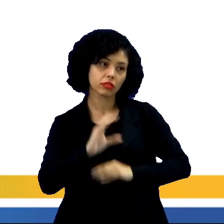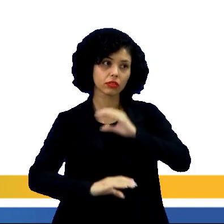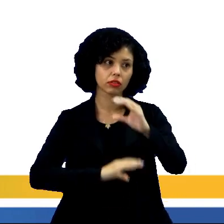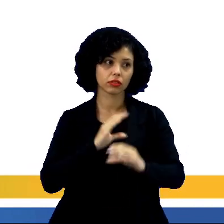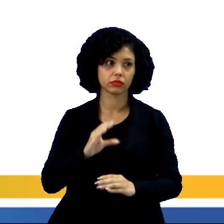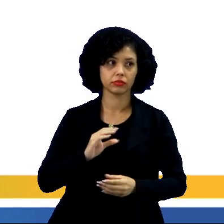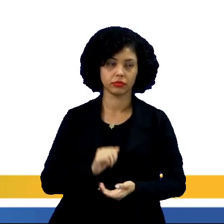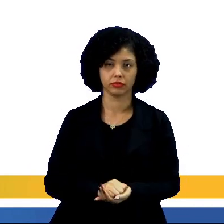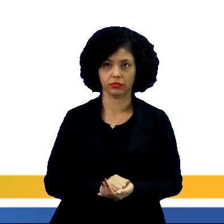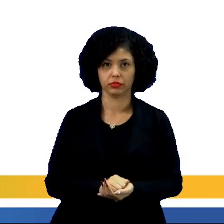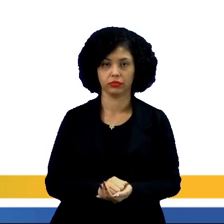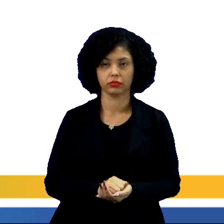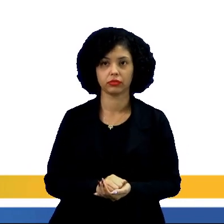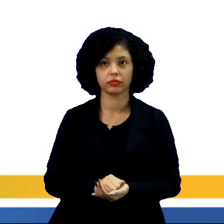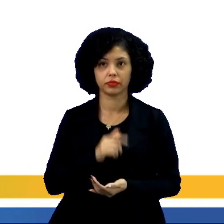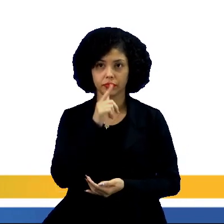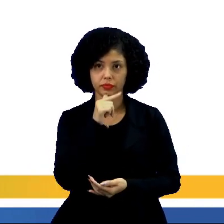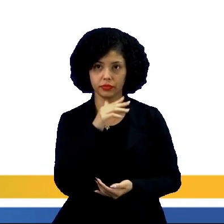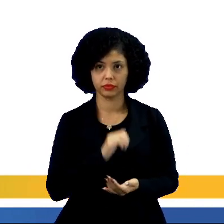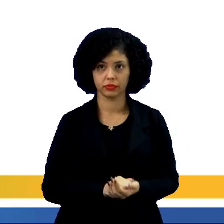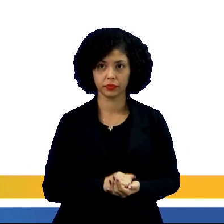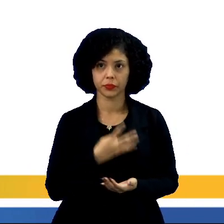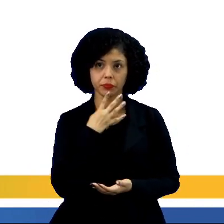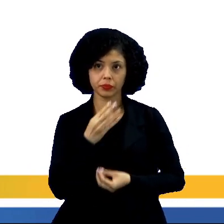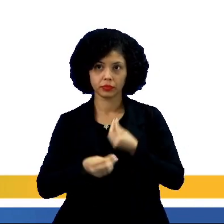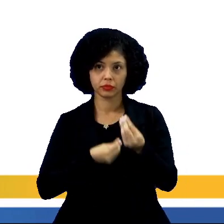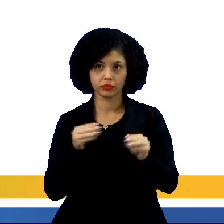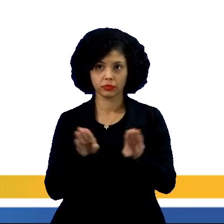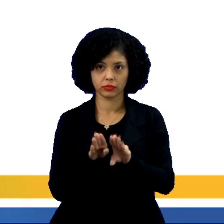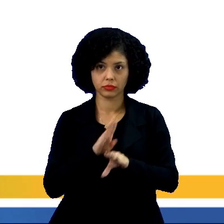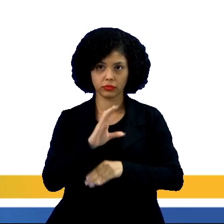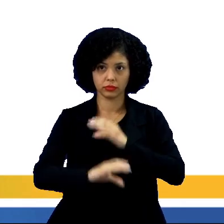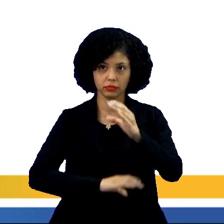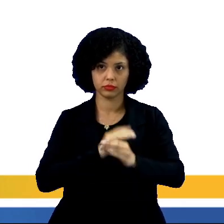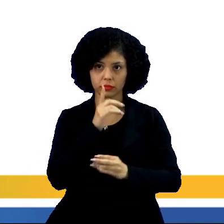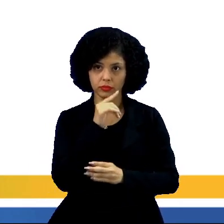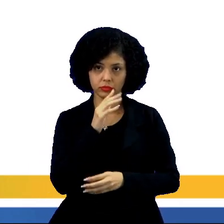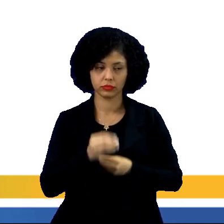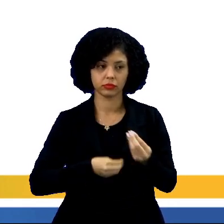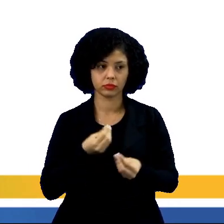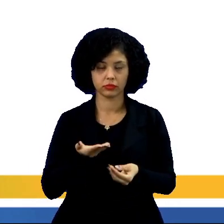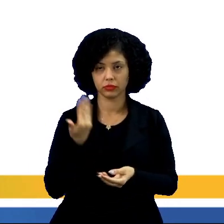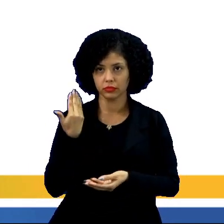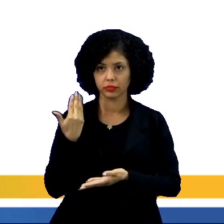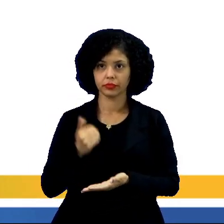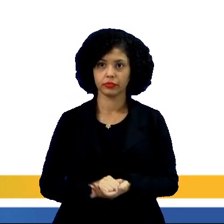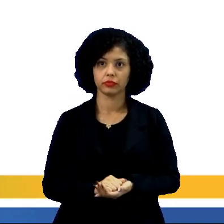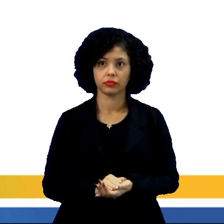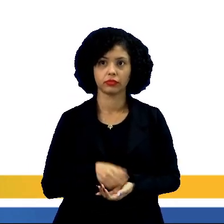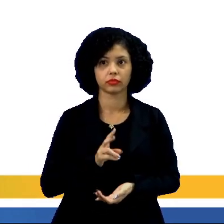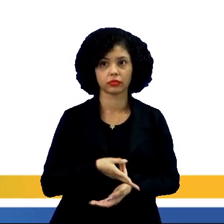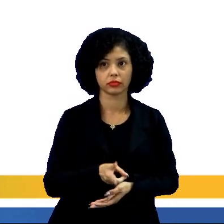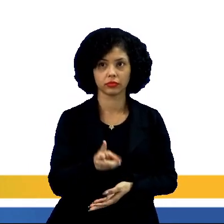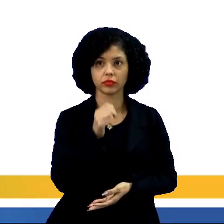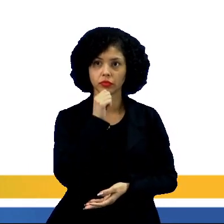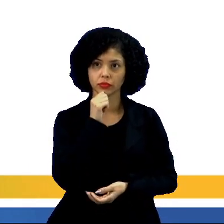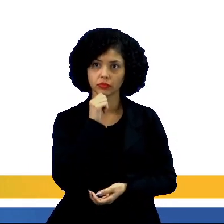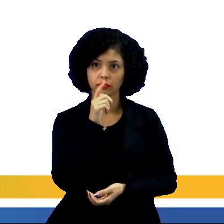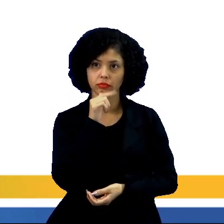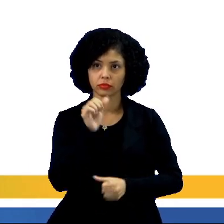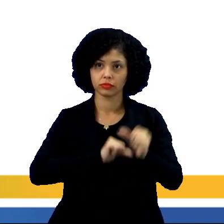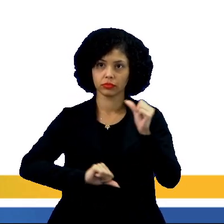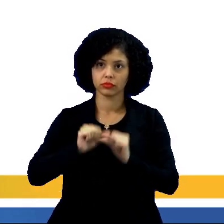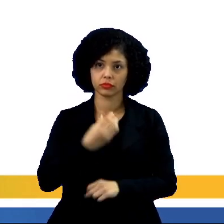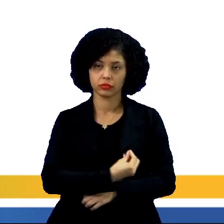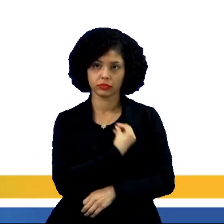O que é, o ciclo hidrológico? Ele é conhecido também como ciclo da água, como eu falei anteriormente, e consiste na